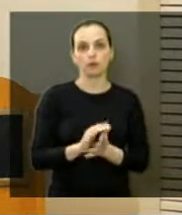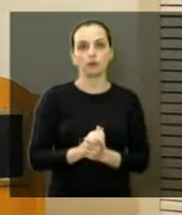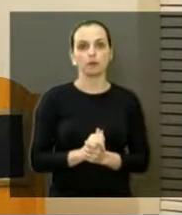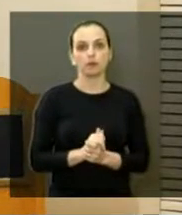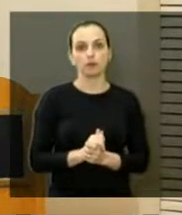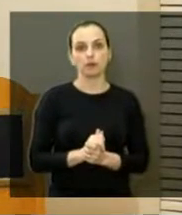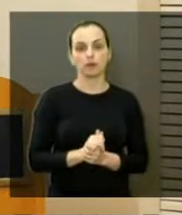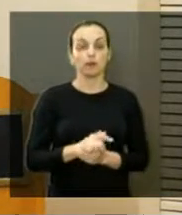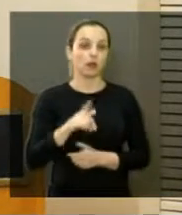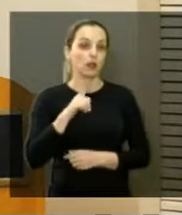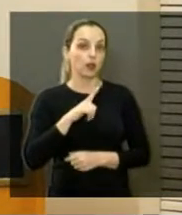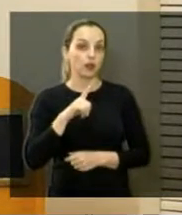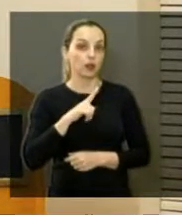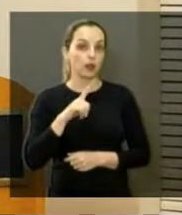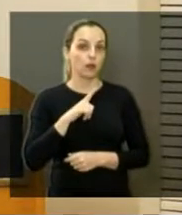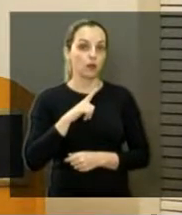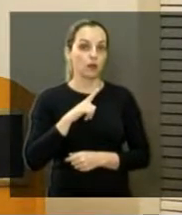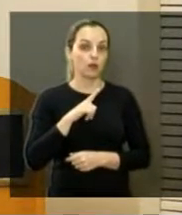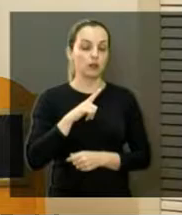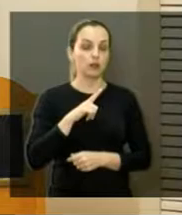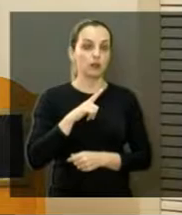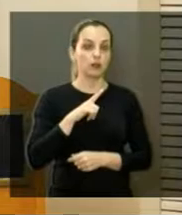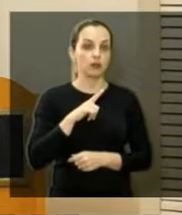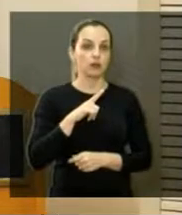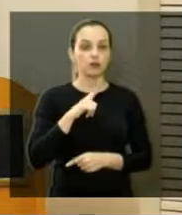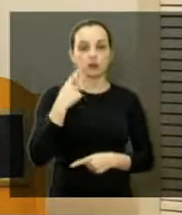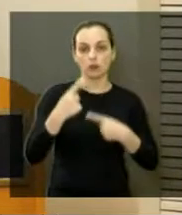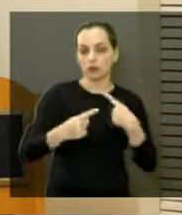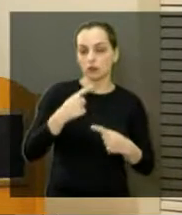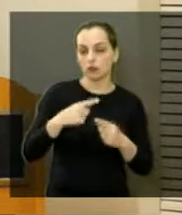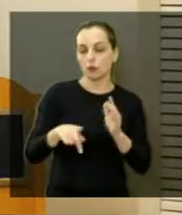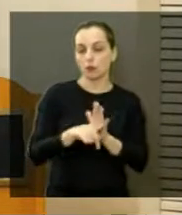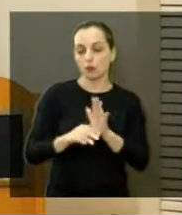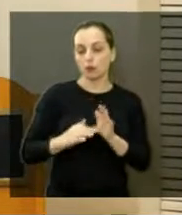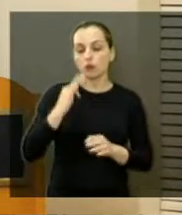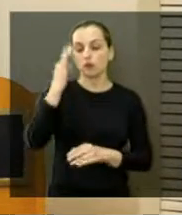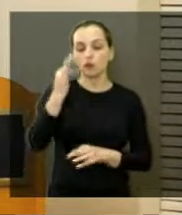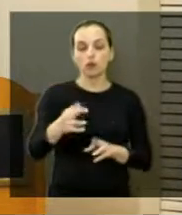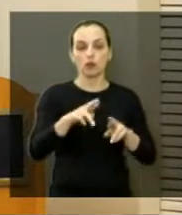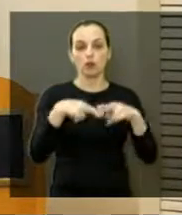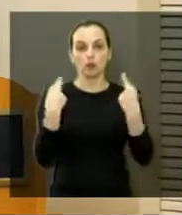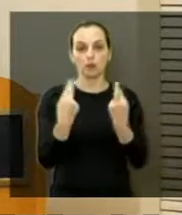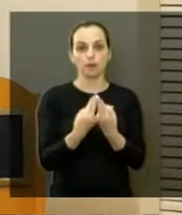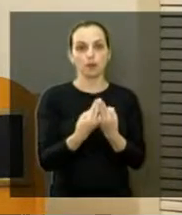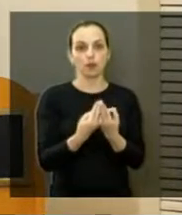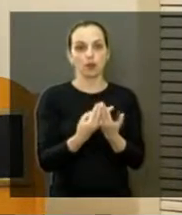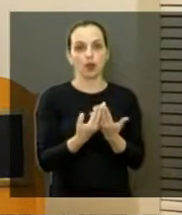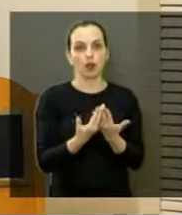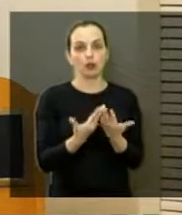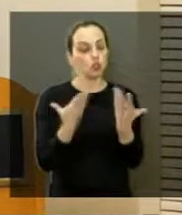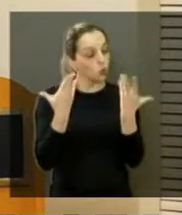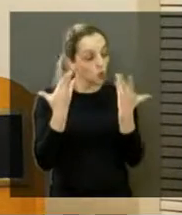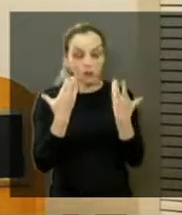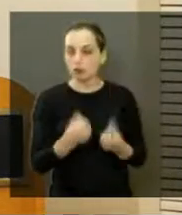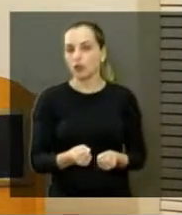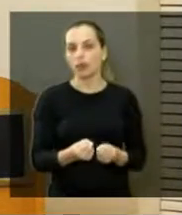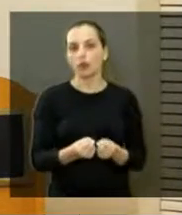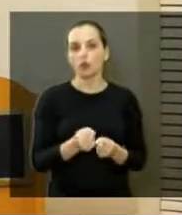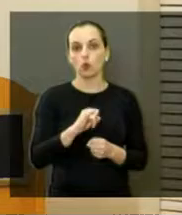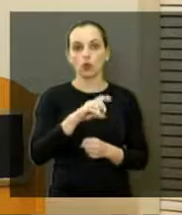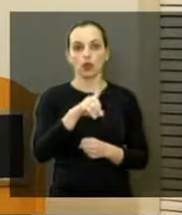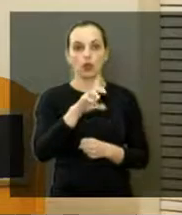Eu tenho uma matéria, isso eu posso passar até na próxima sessão. Não sou a favor da ideologia de gênero, mas respeito o livre-arbítrio de cada